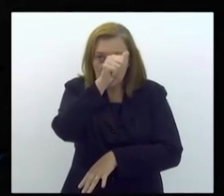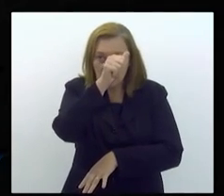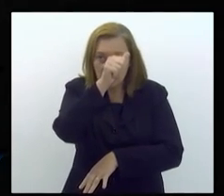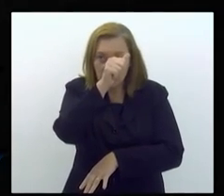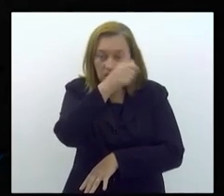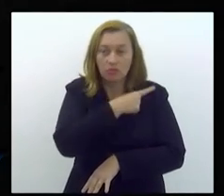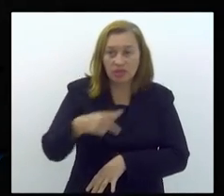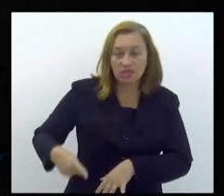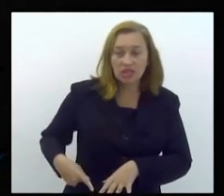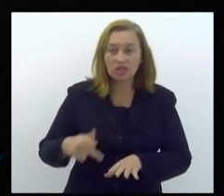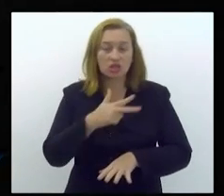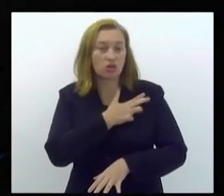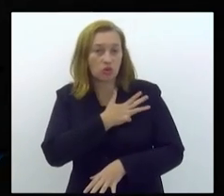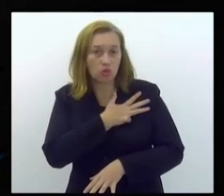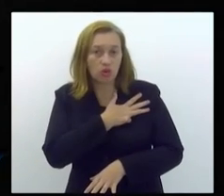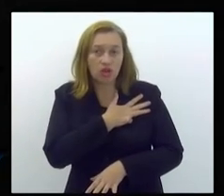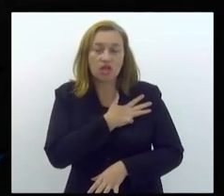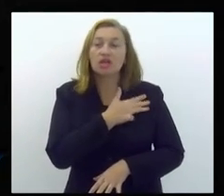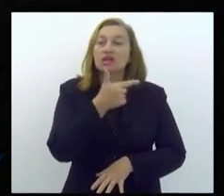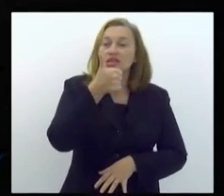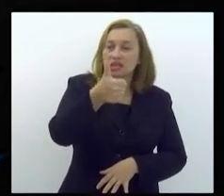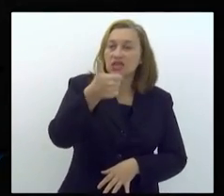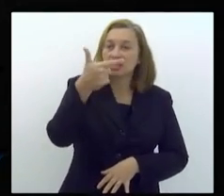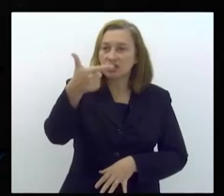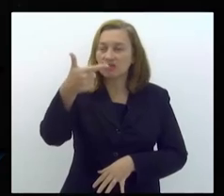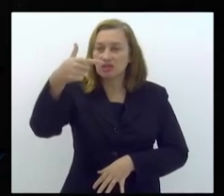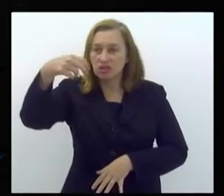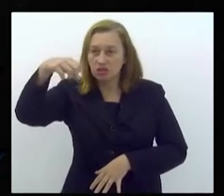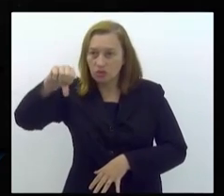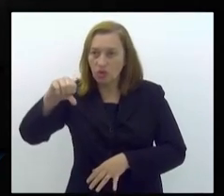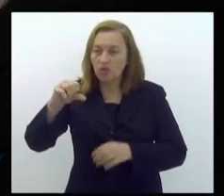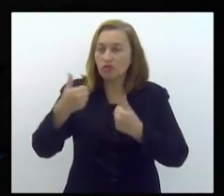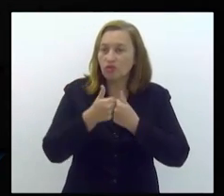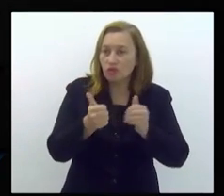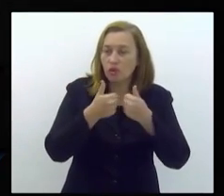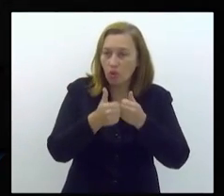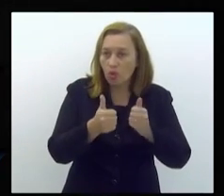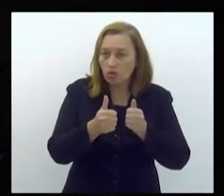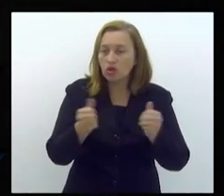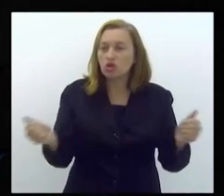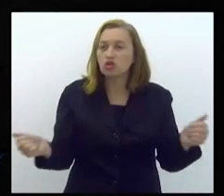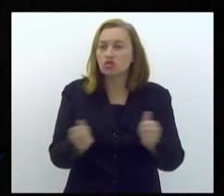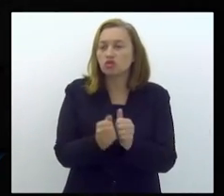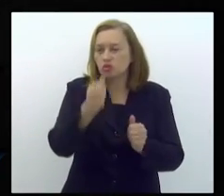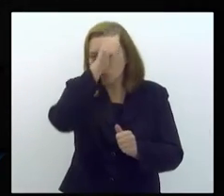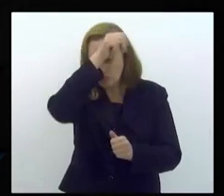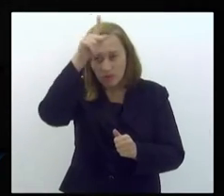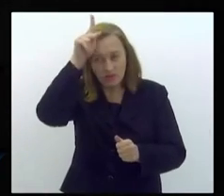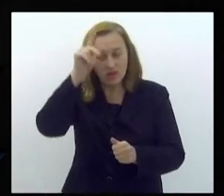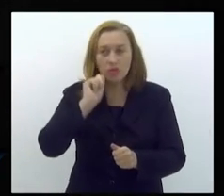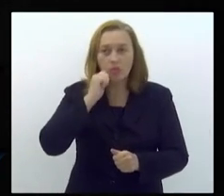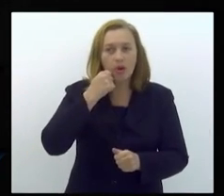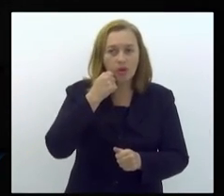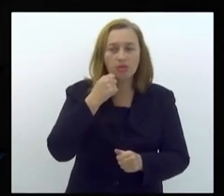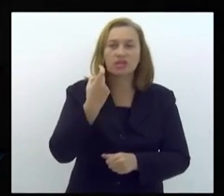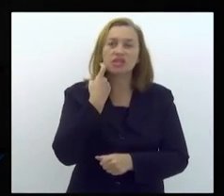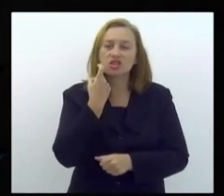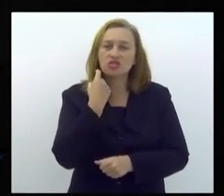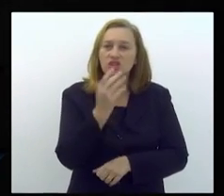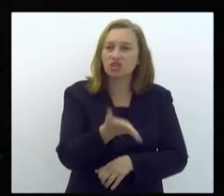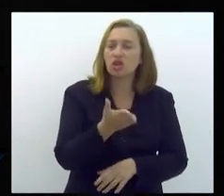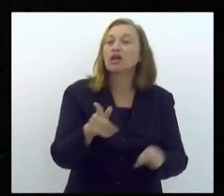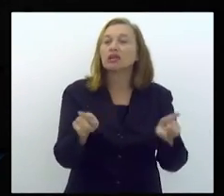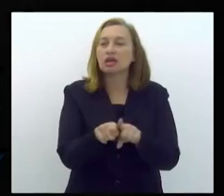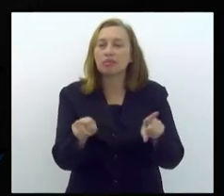129 ônibus junto com prefeito Eduardo Paes já na sexta-feira muito importante